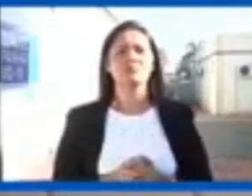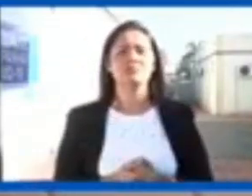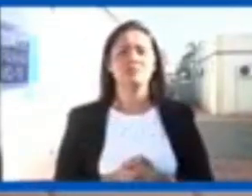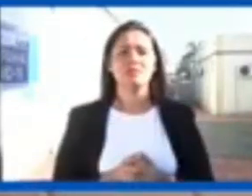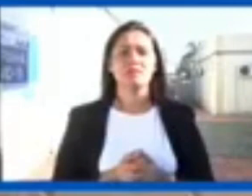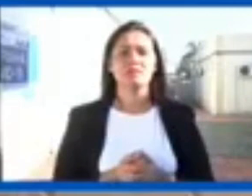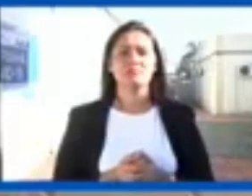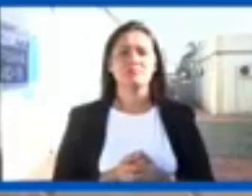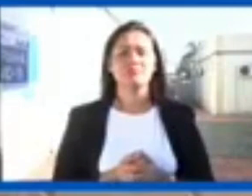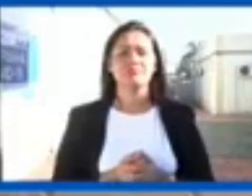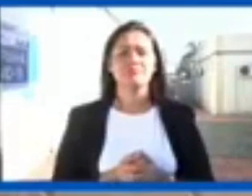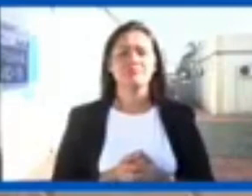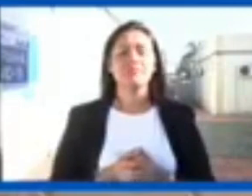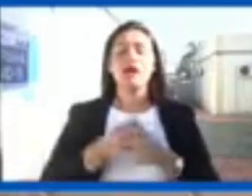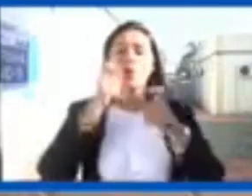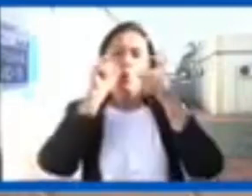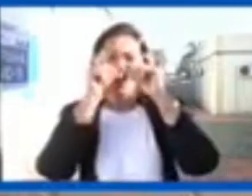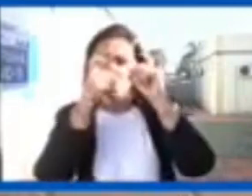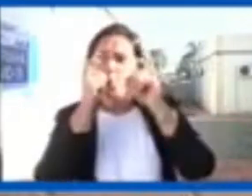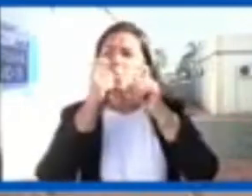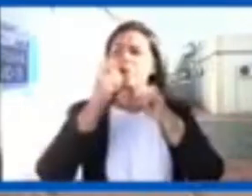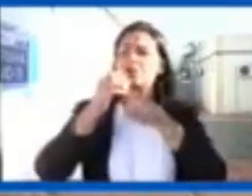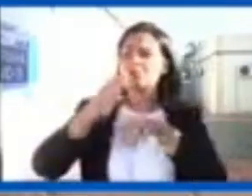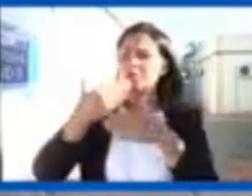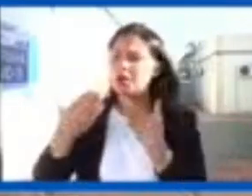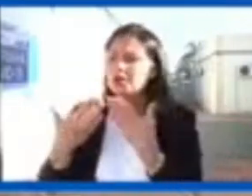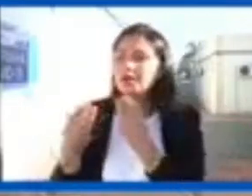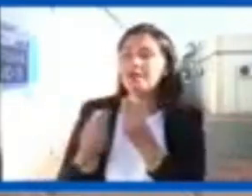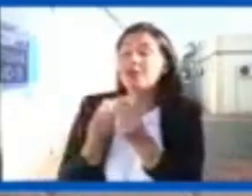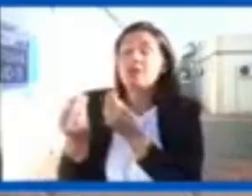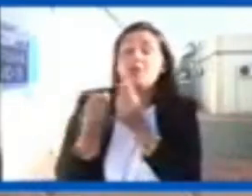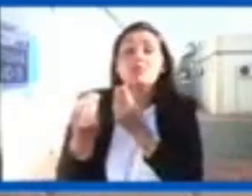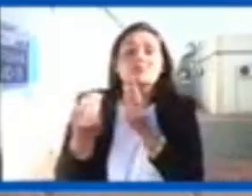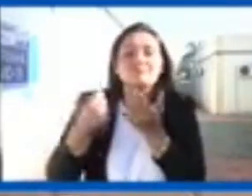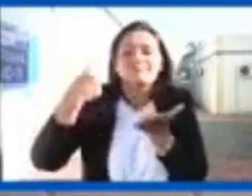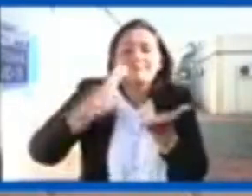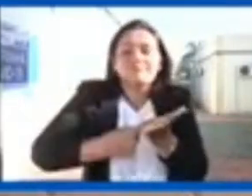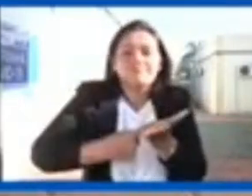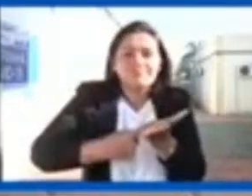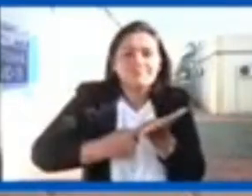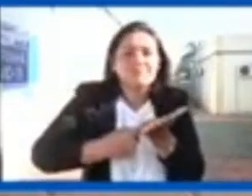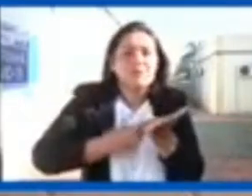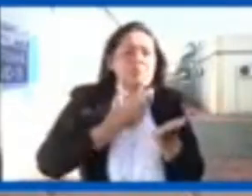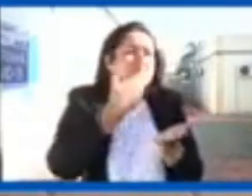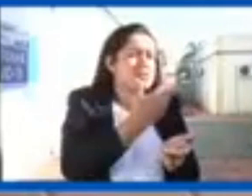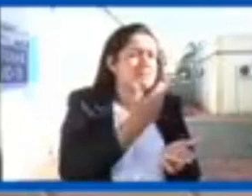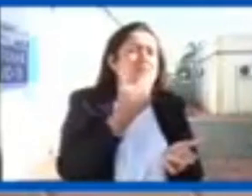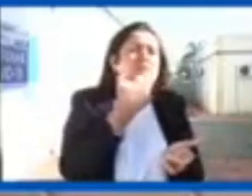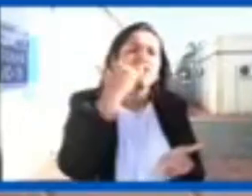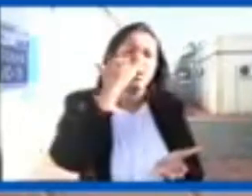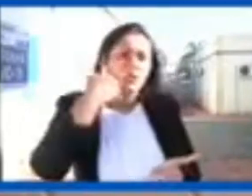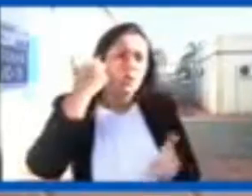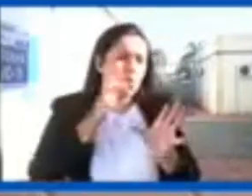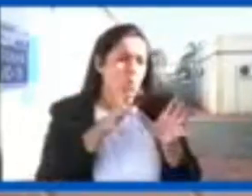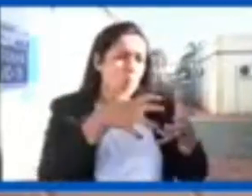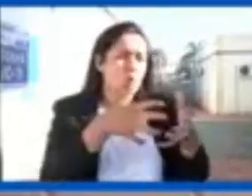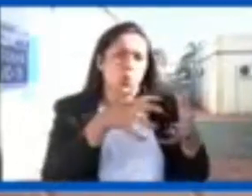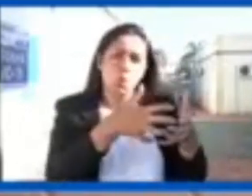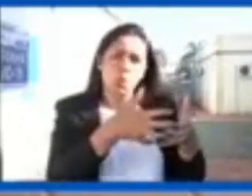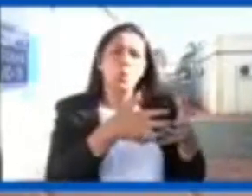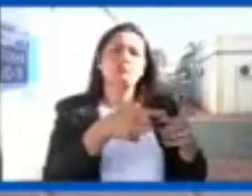nesse quadro nessa situação que nós levamos as nossas reivindicações como o comitê